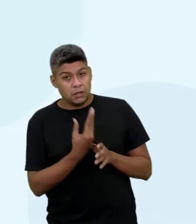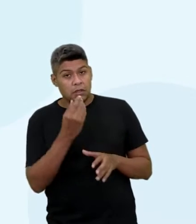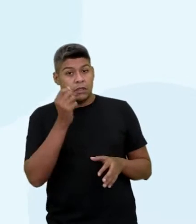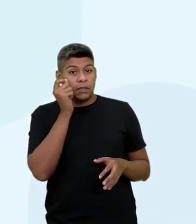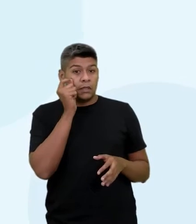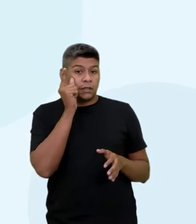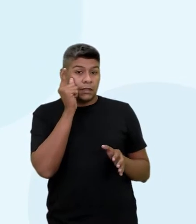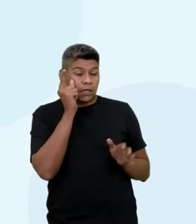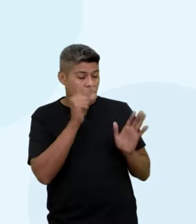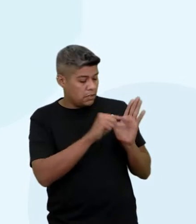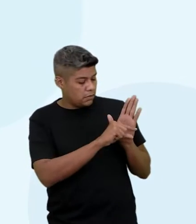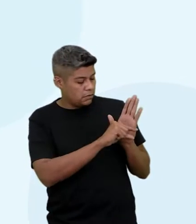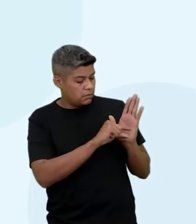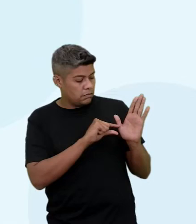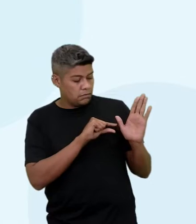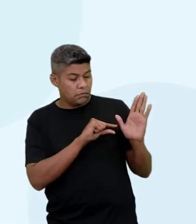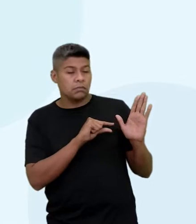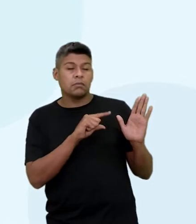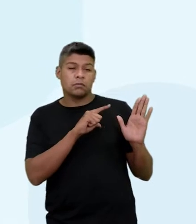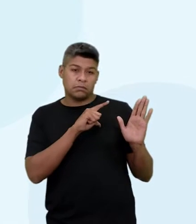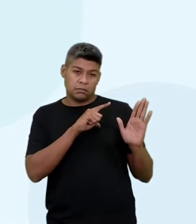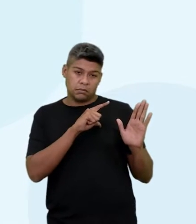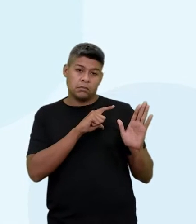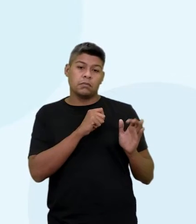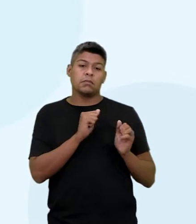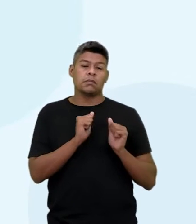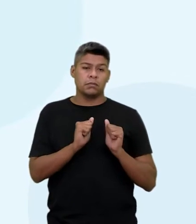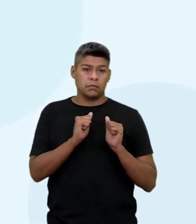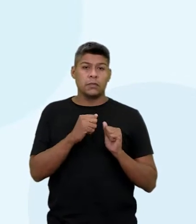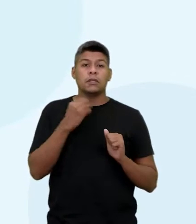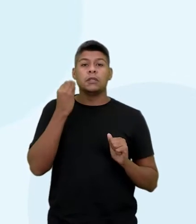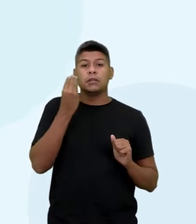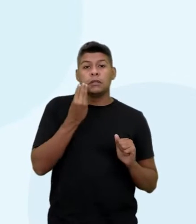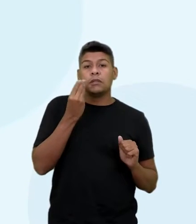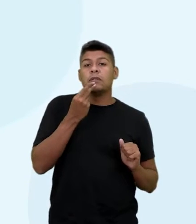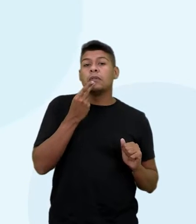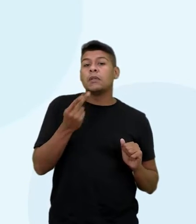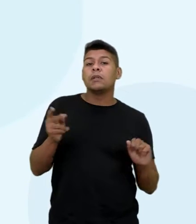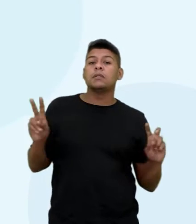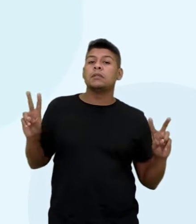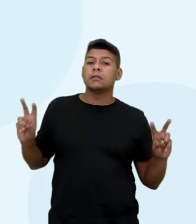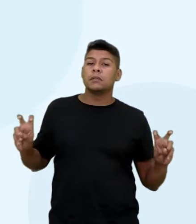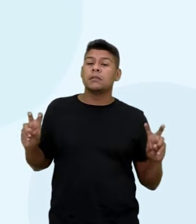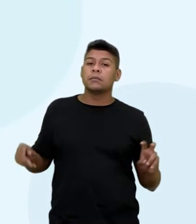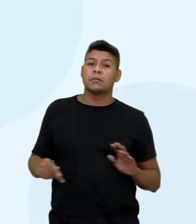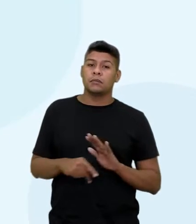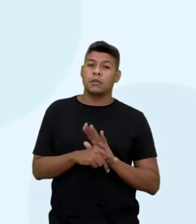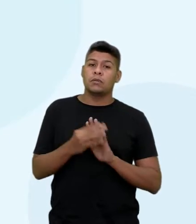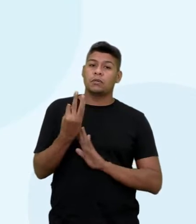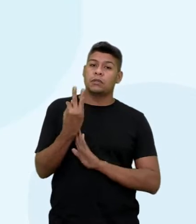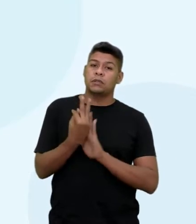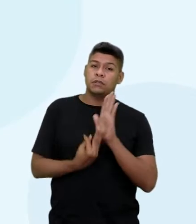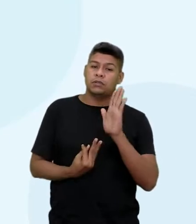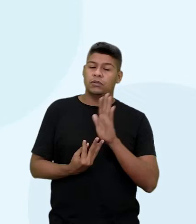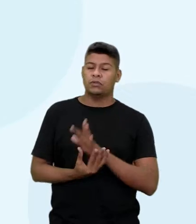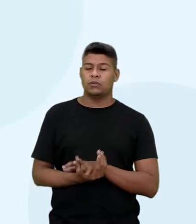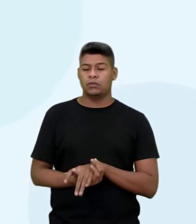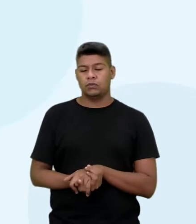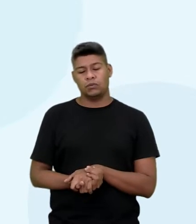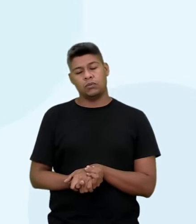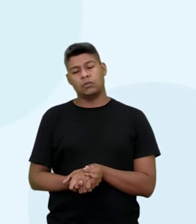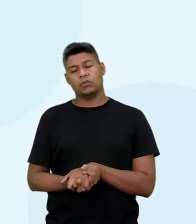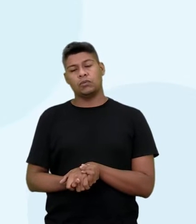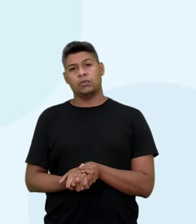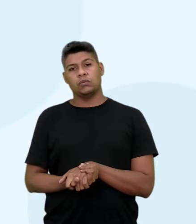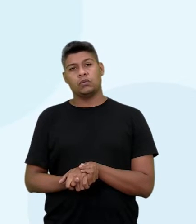ideias contidas nele, os estudantes poderão também experimentar falar do assunto com base no texto, como se